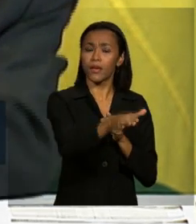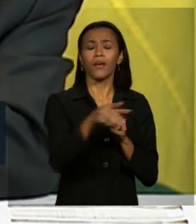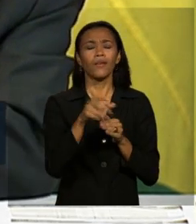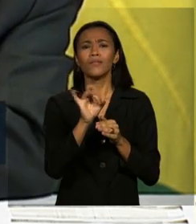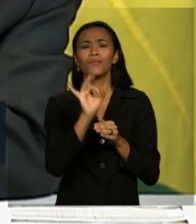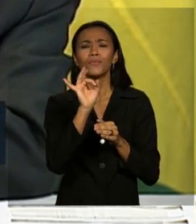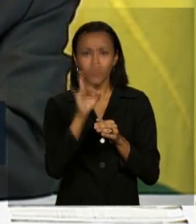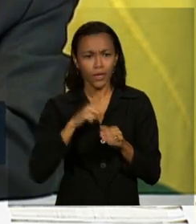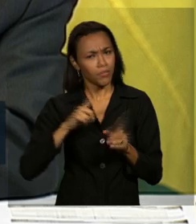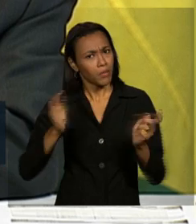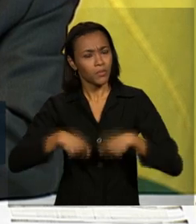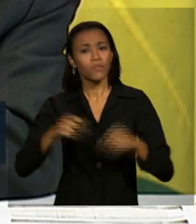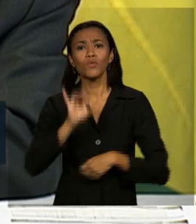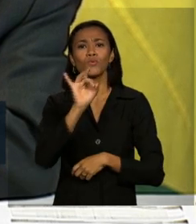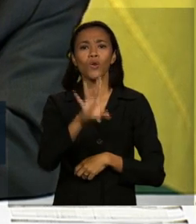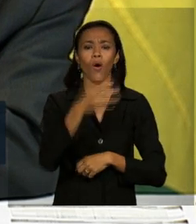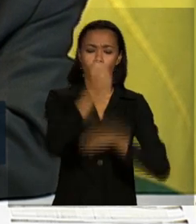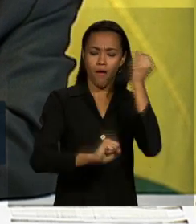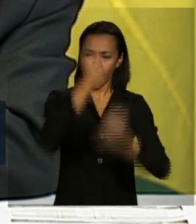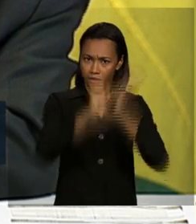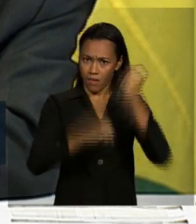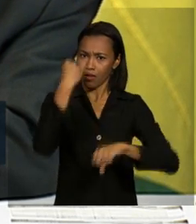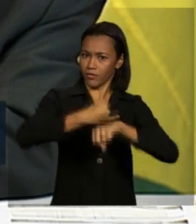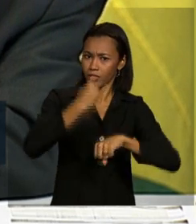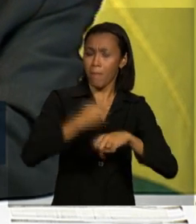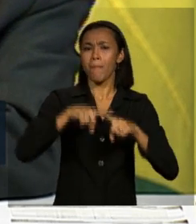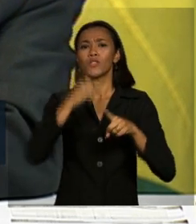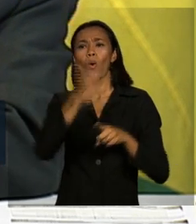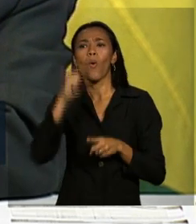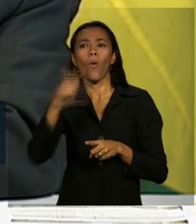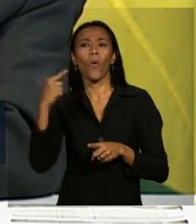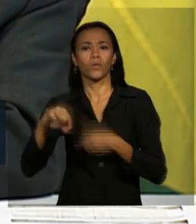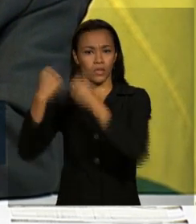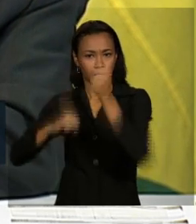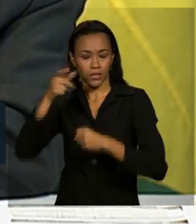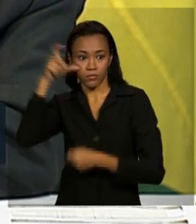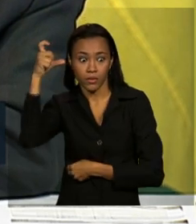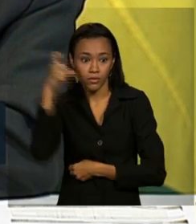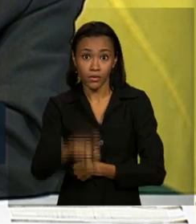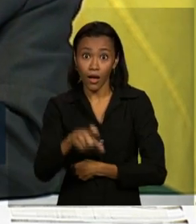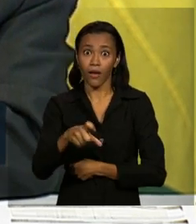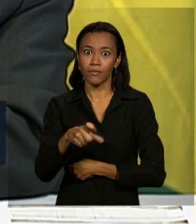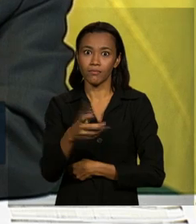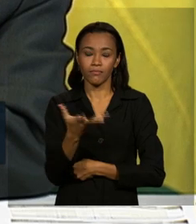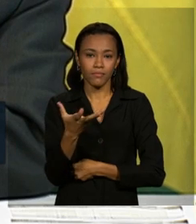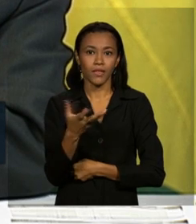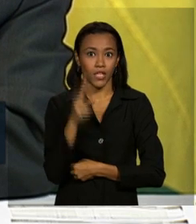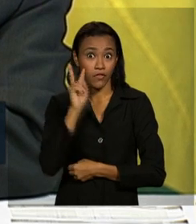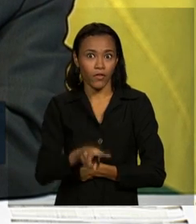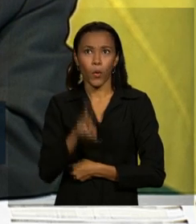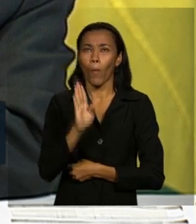que não só a uma fábrica de Trilhos mas outras indústrias que que tem olho que e observam o